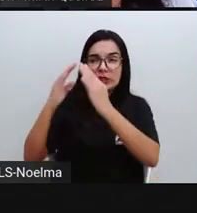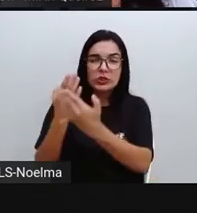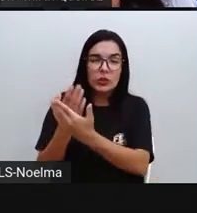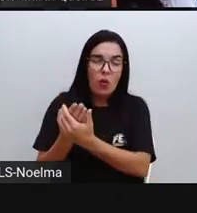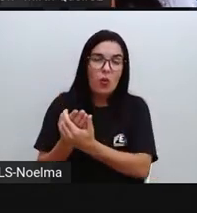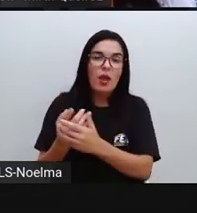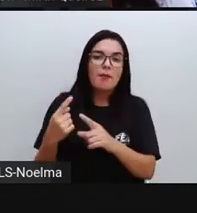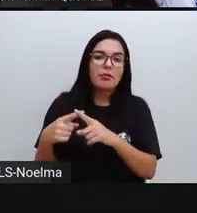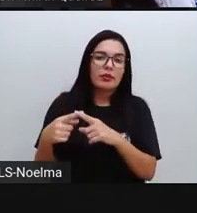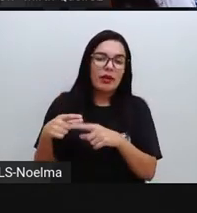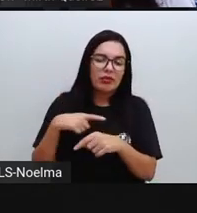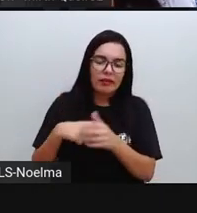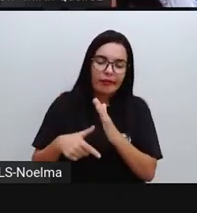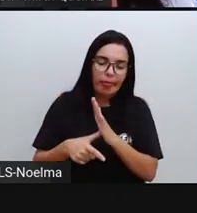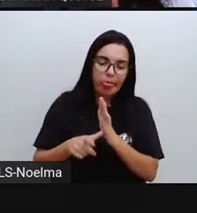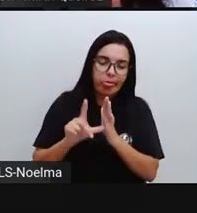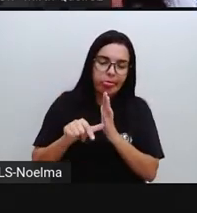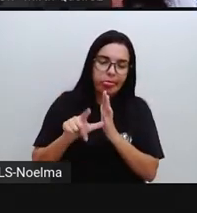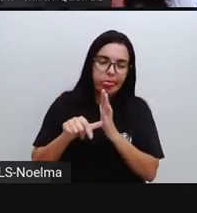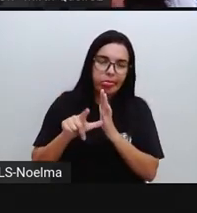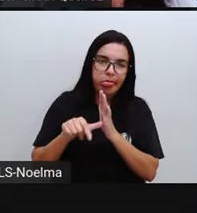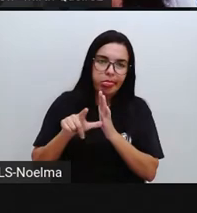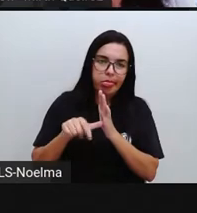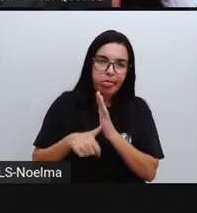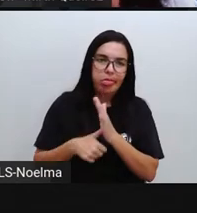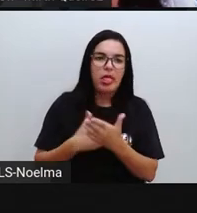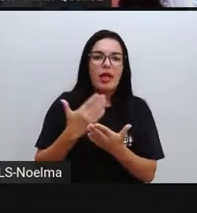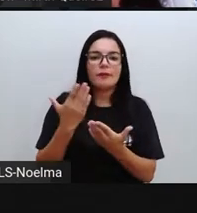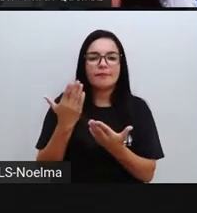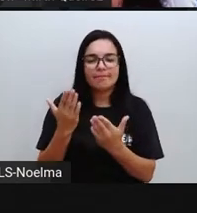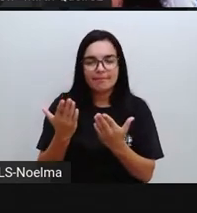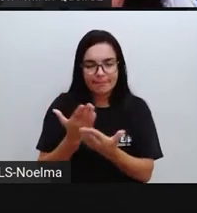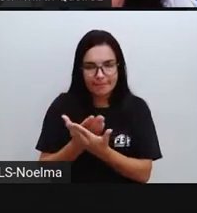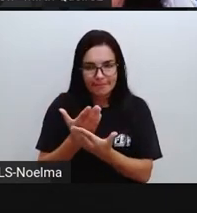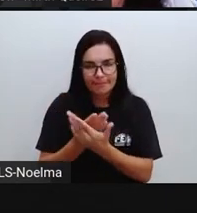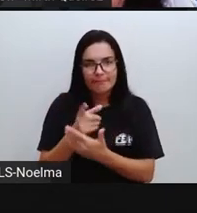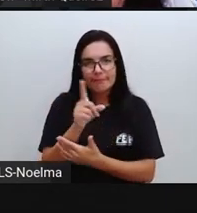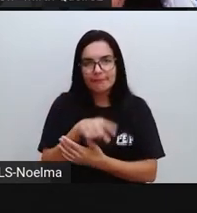em relação à aprendizagem de vocês, que é algo negativo também.